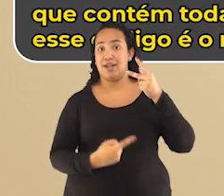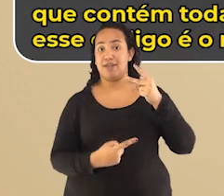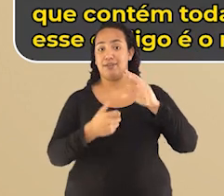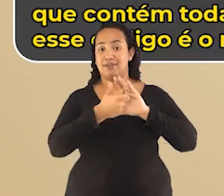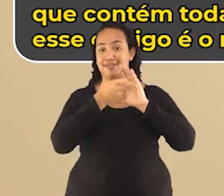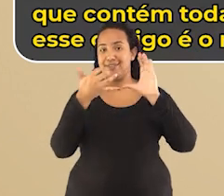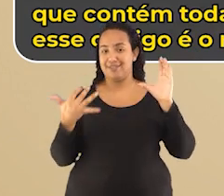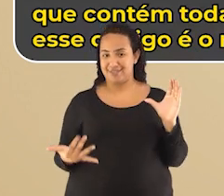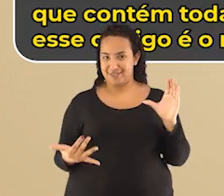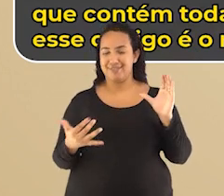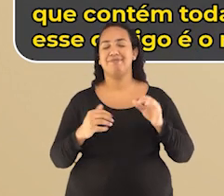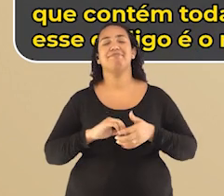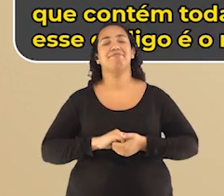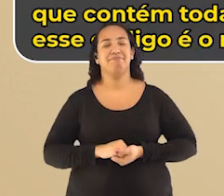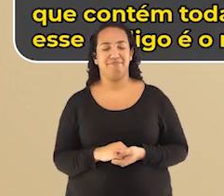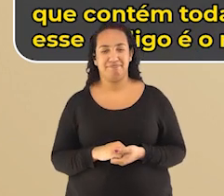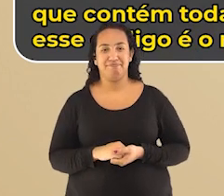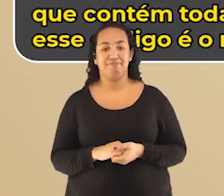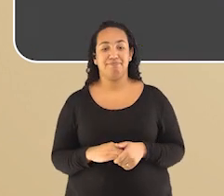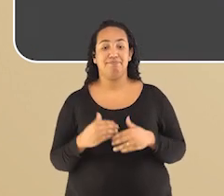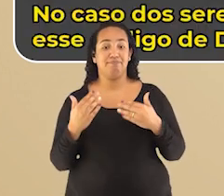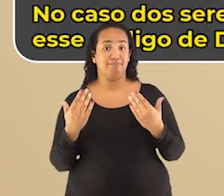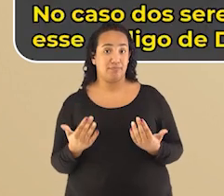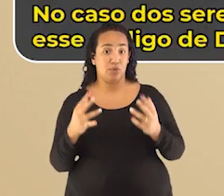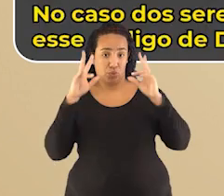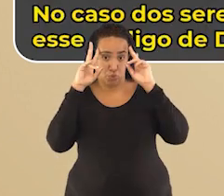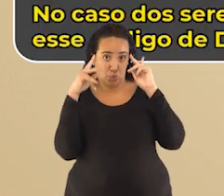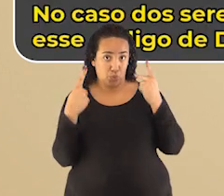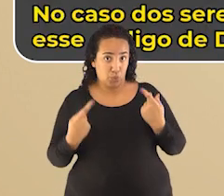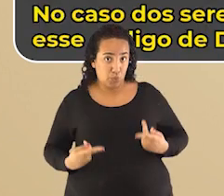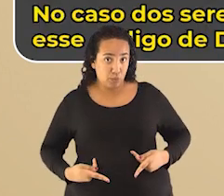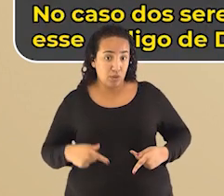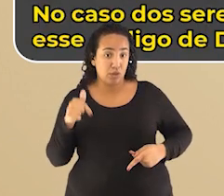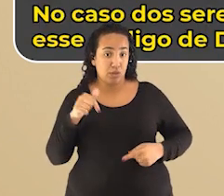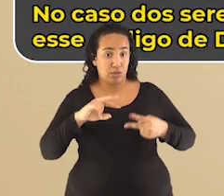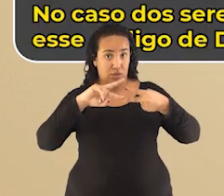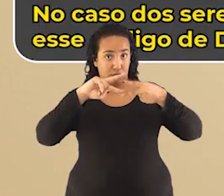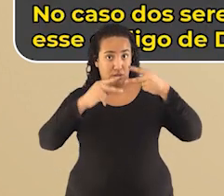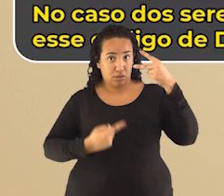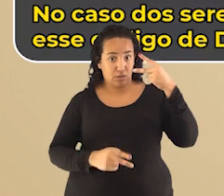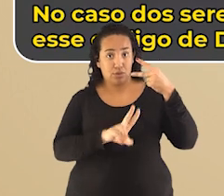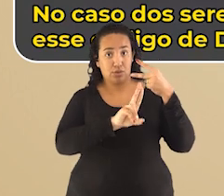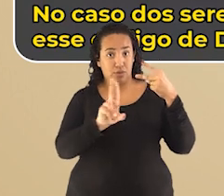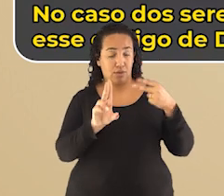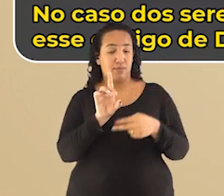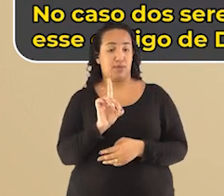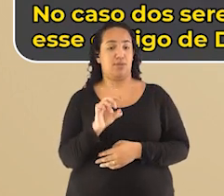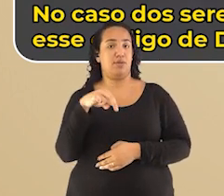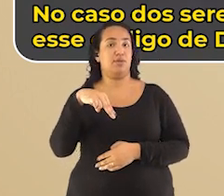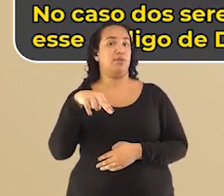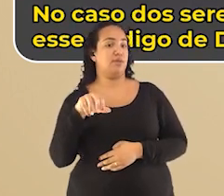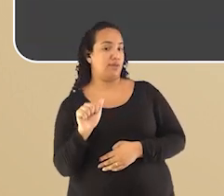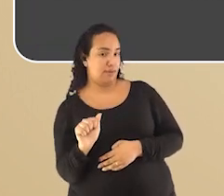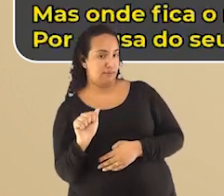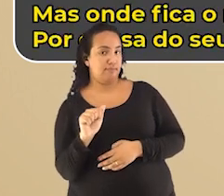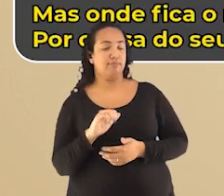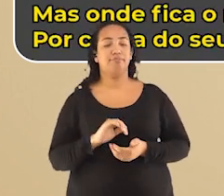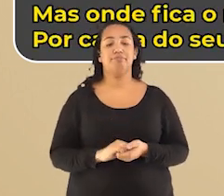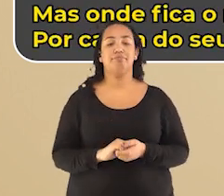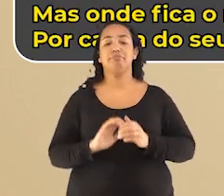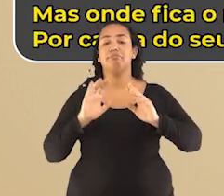características. Esse código é o material genético. No caso dos seres humanos, nós chamamos esse código de